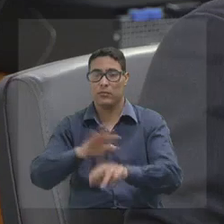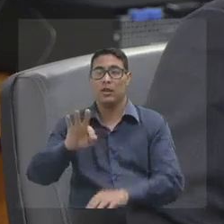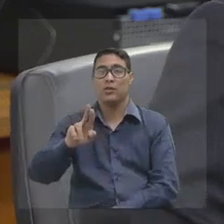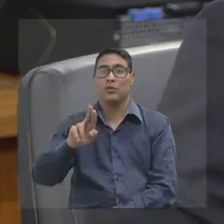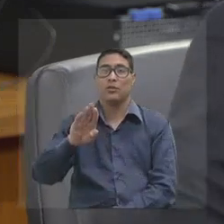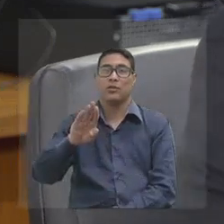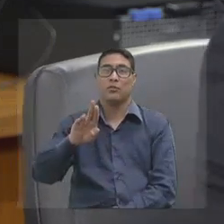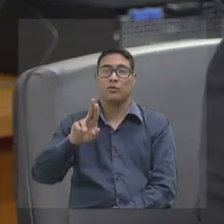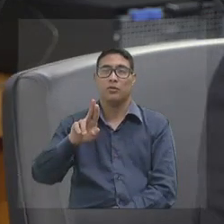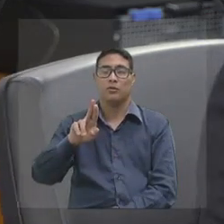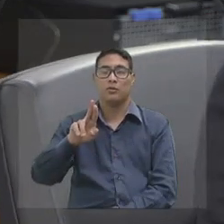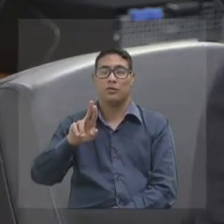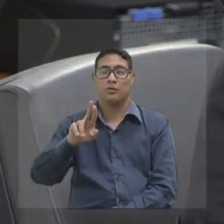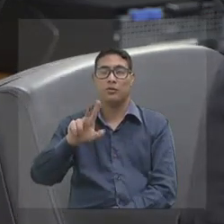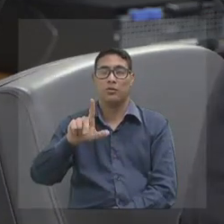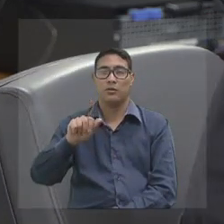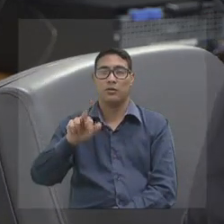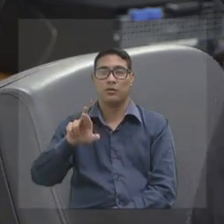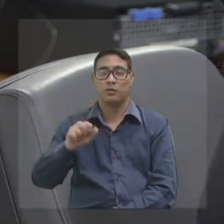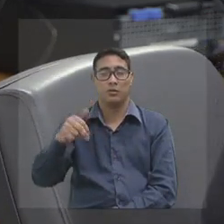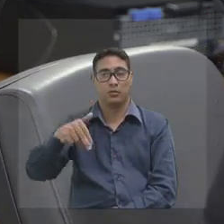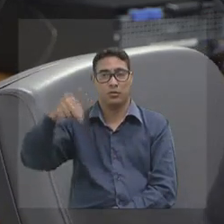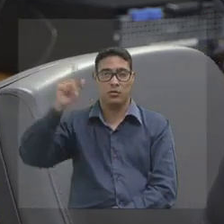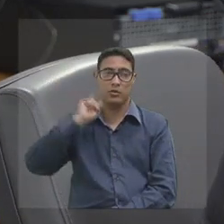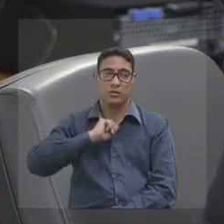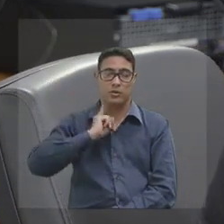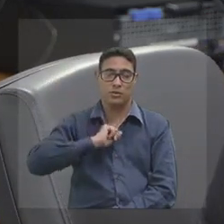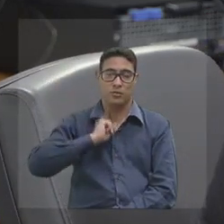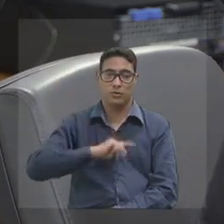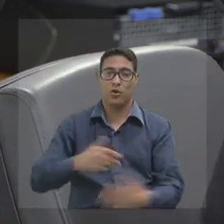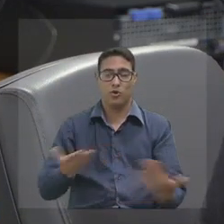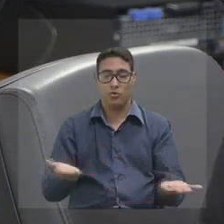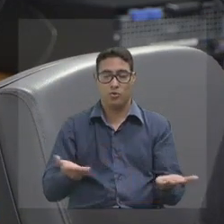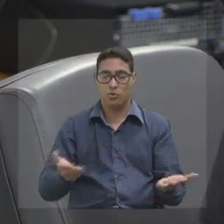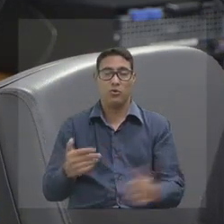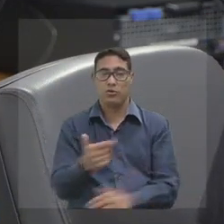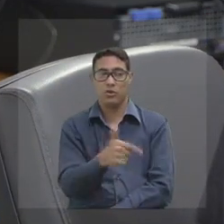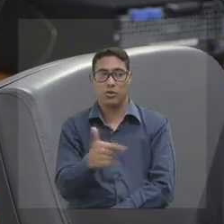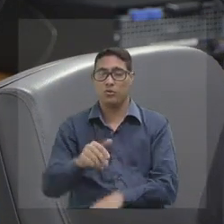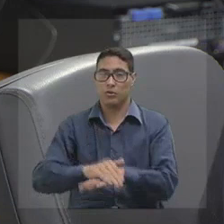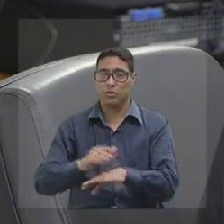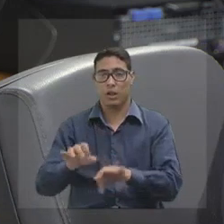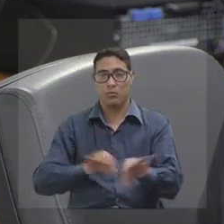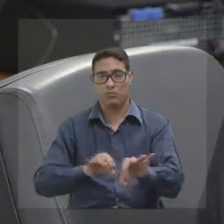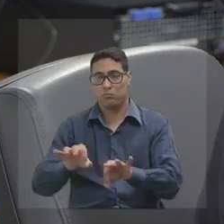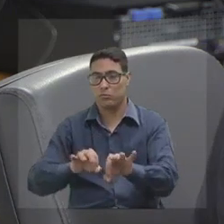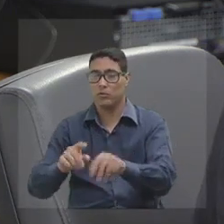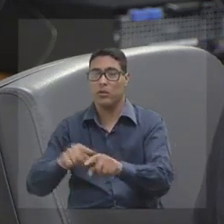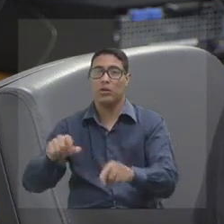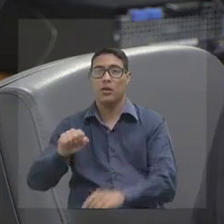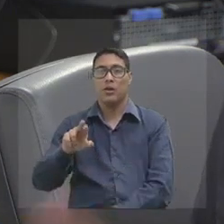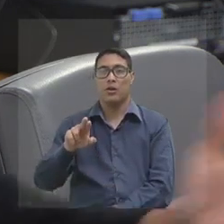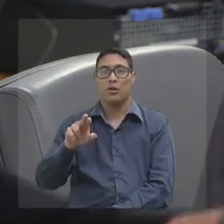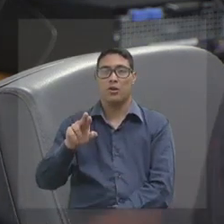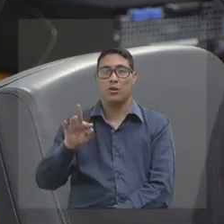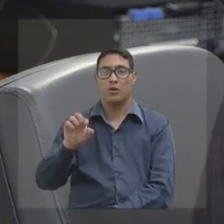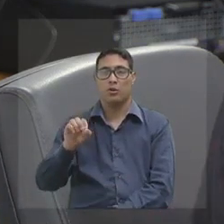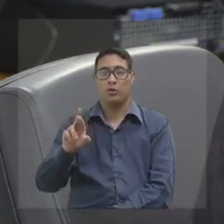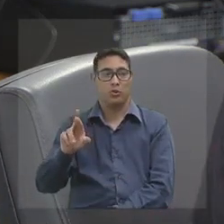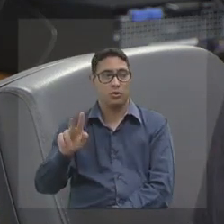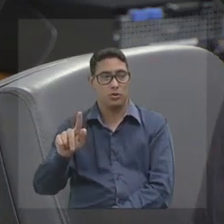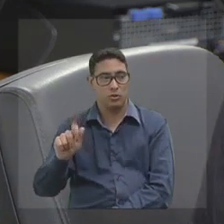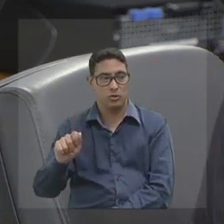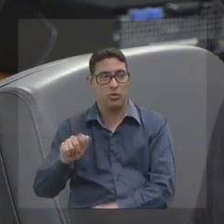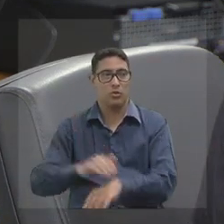norte de Minas Deputado importante dizer que hoje nós não temos mais passivo de análise outorga no norte de Minas Marcelo